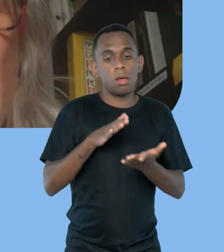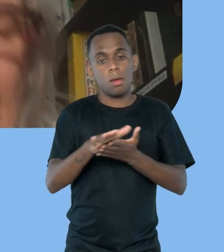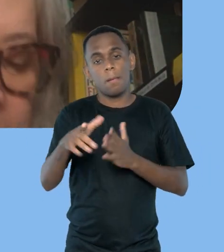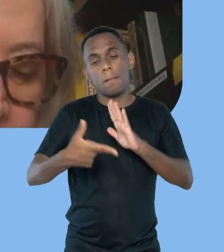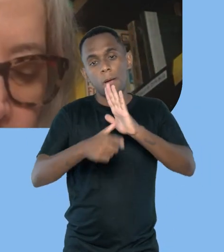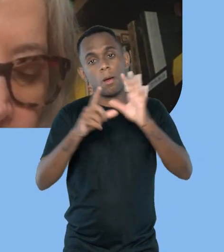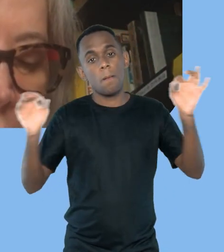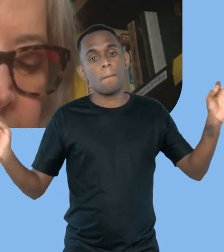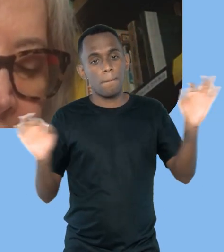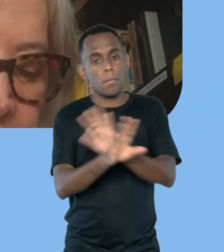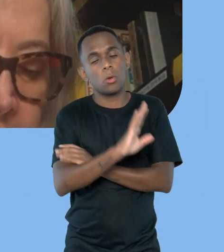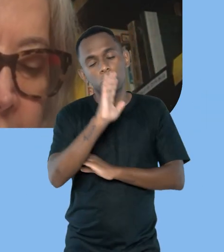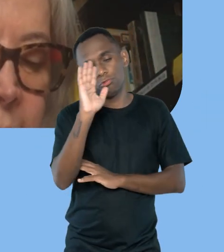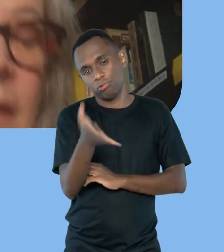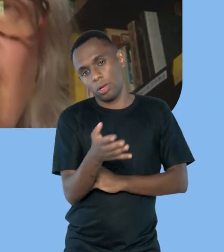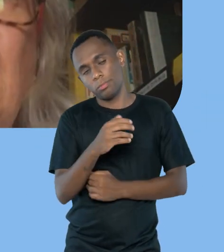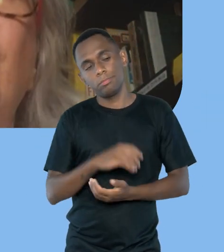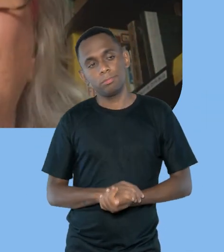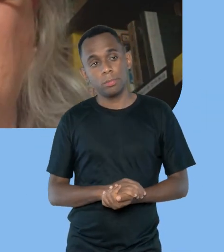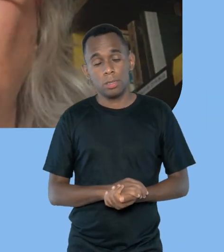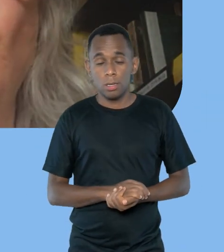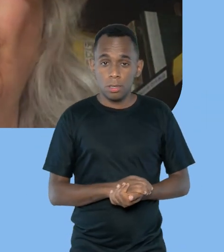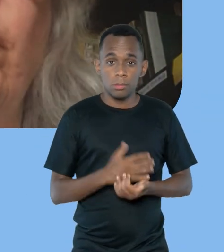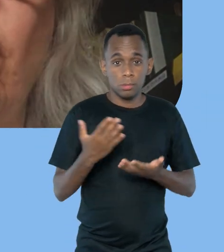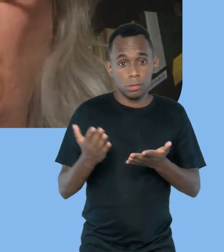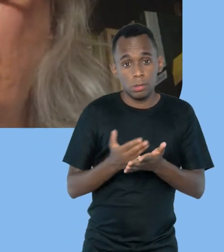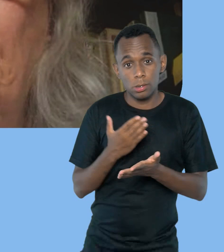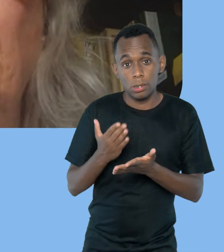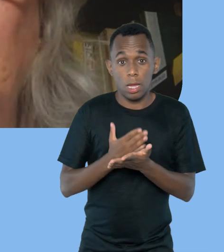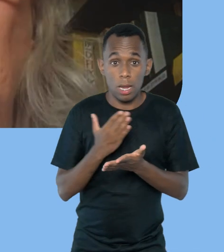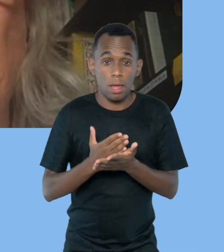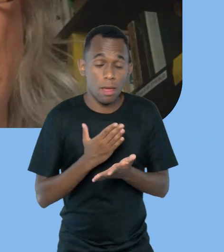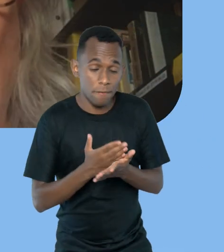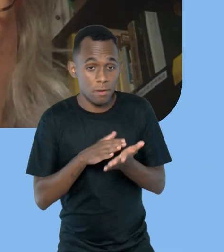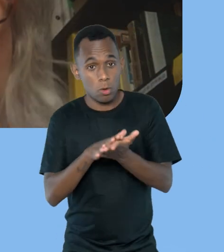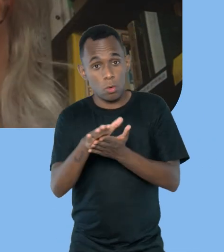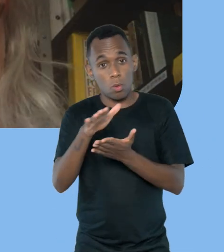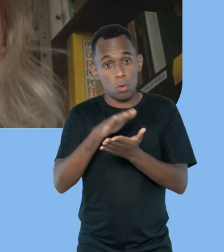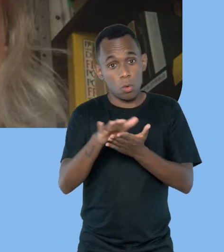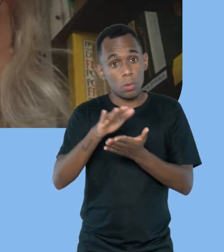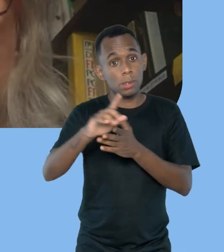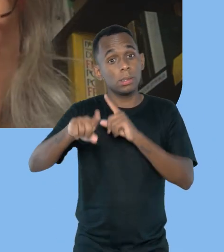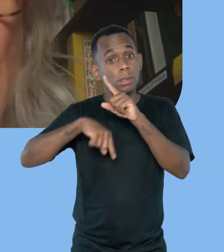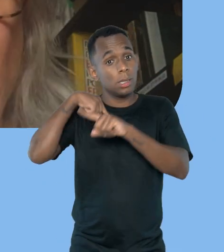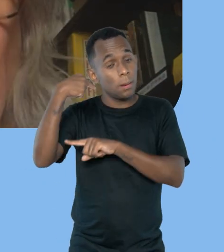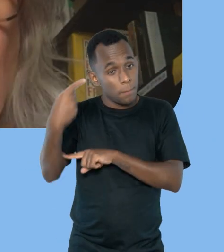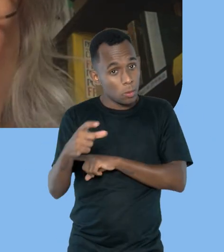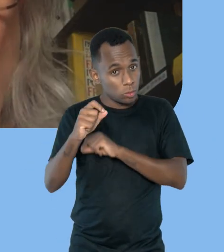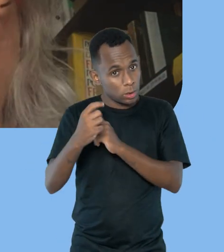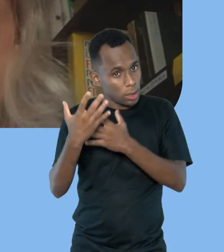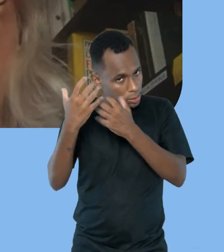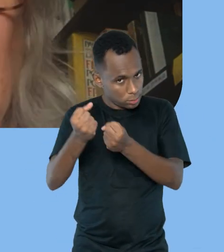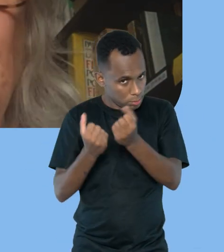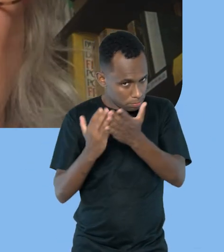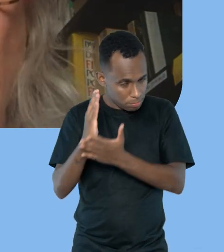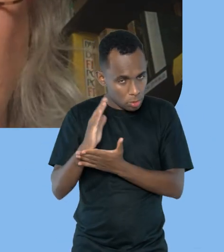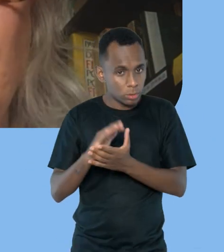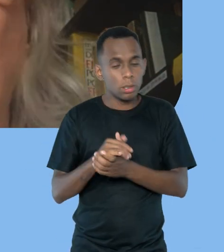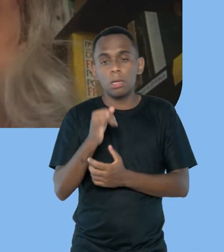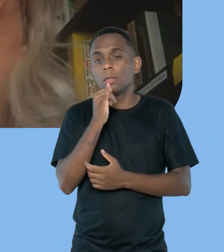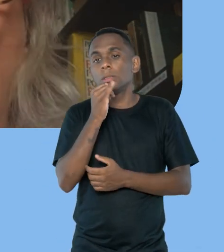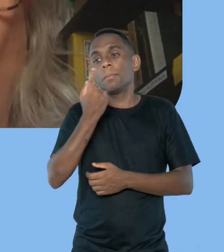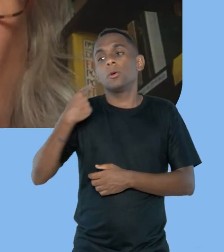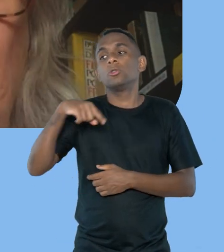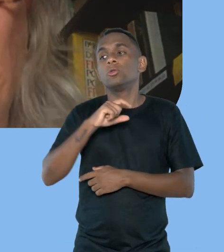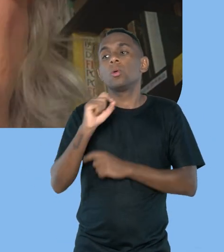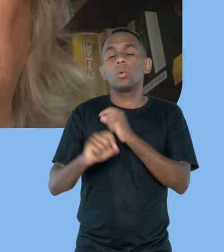pré-aprovados, né, dessa lista. Esses livros, a editora só imprime pós aprovação. Por exemplo, nós